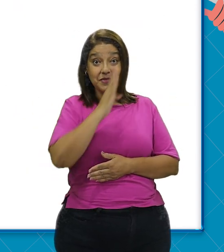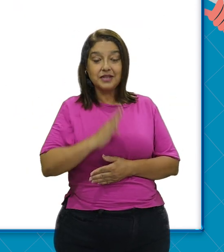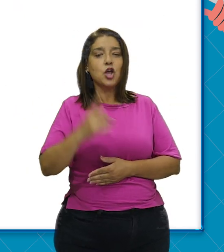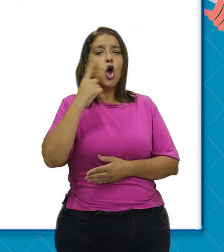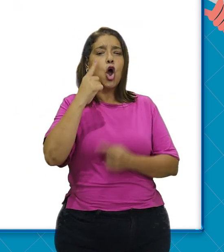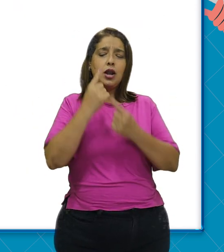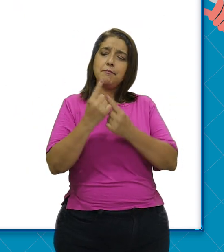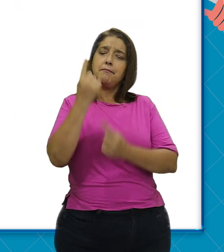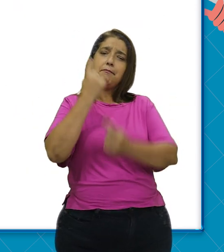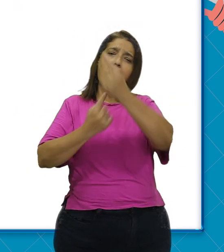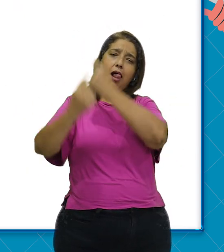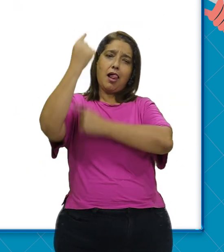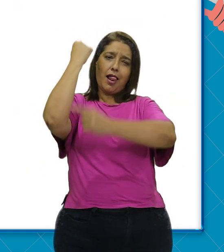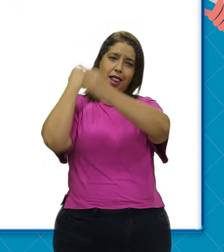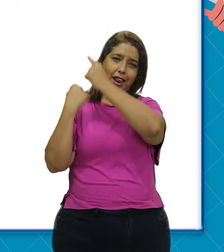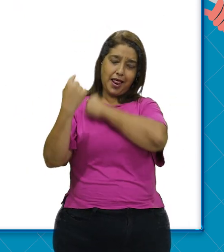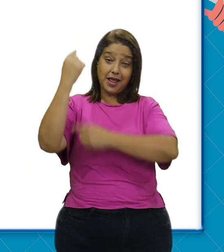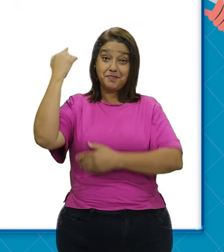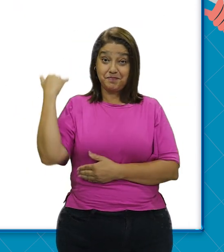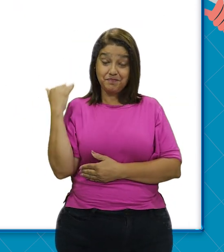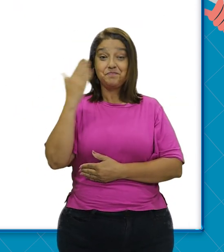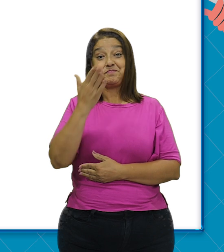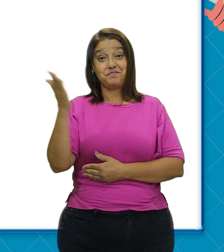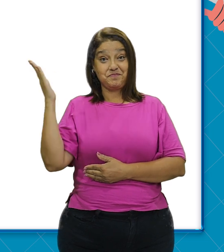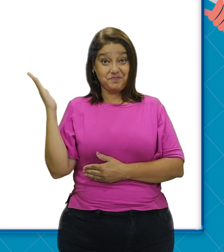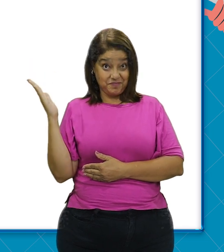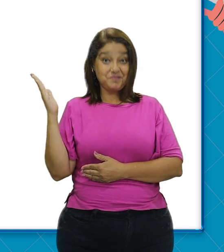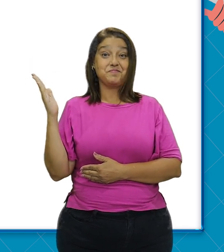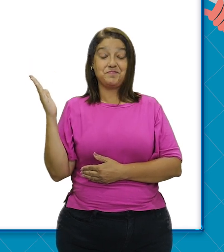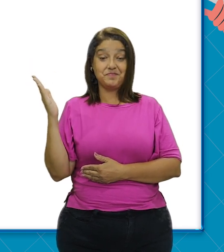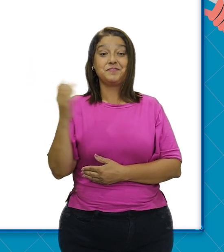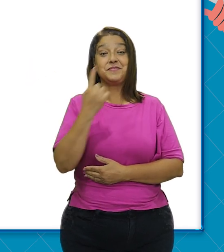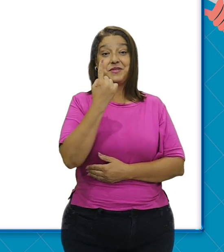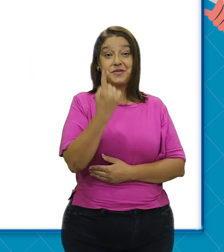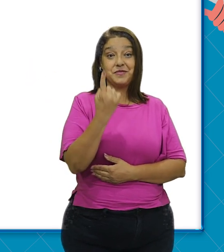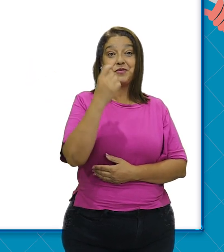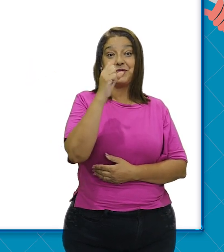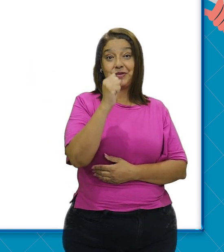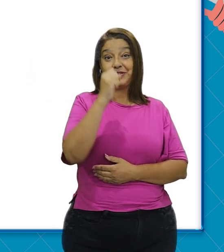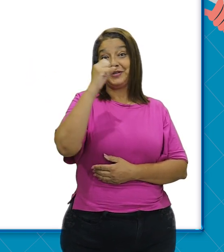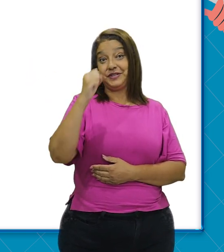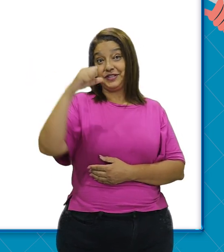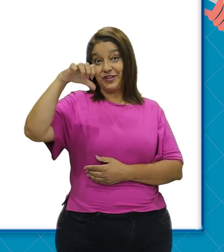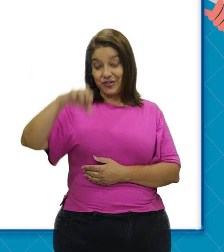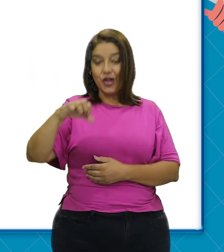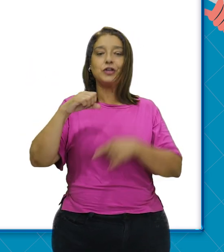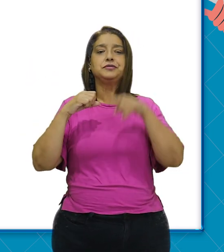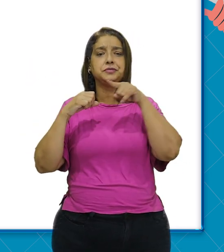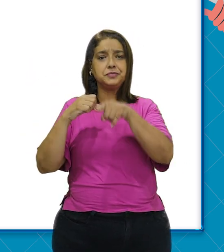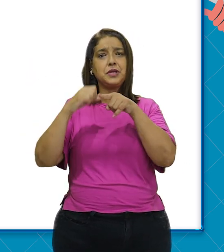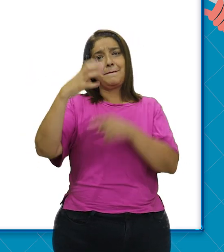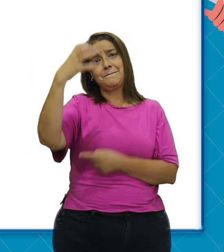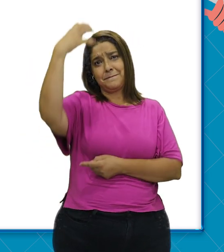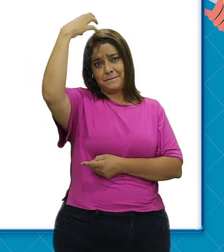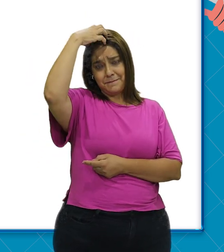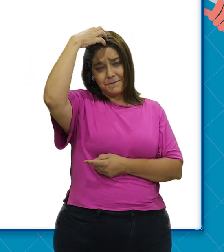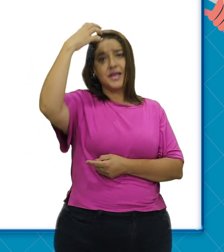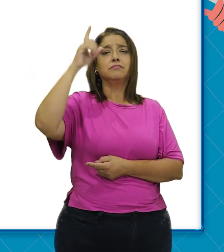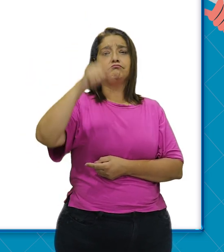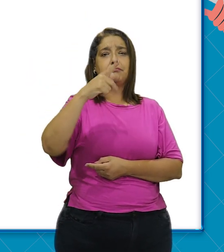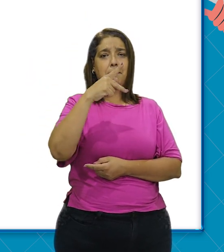Proclamação da República, em 1889. O Império de Dom Pedro II estava passando por várias